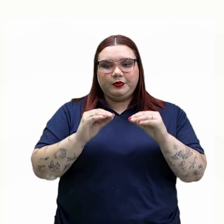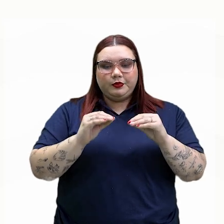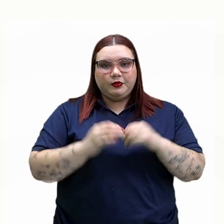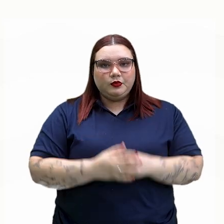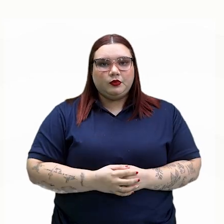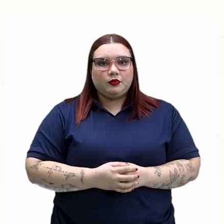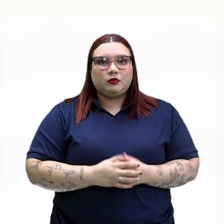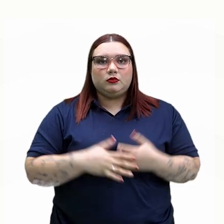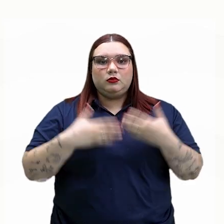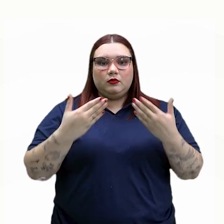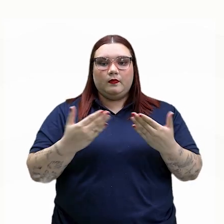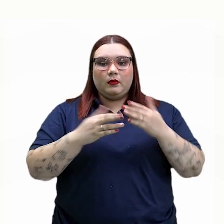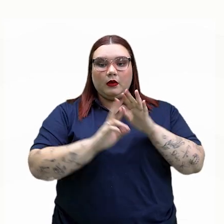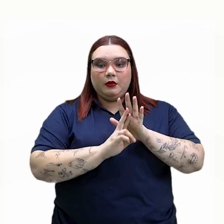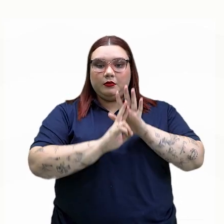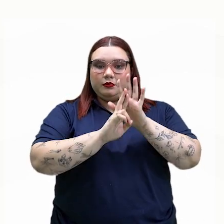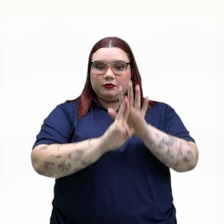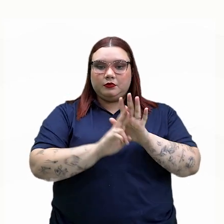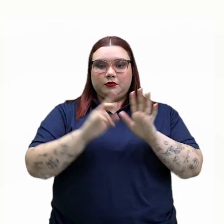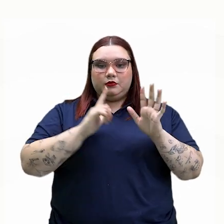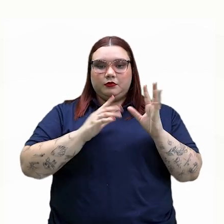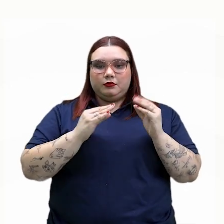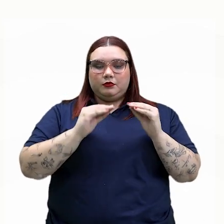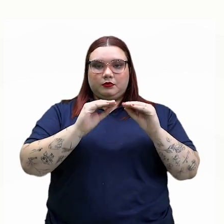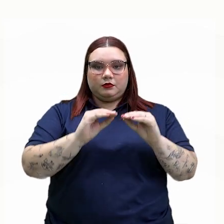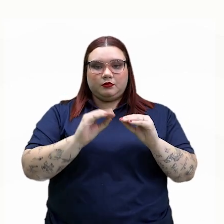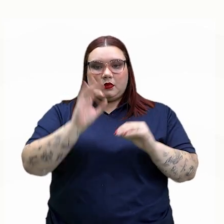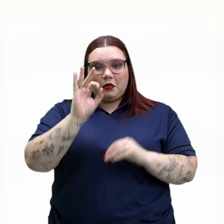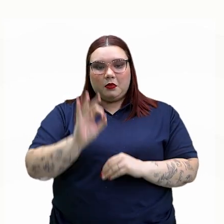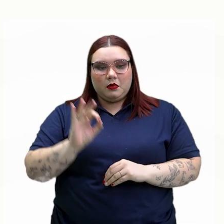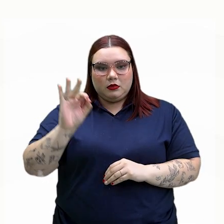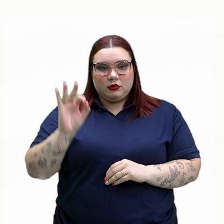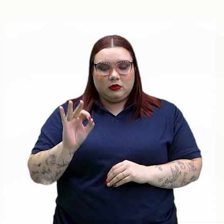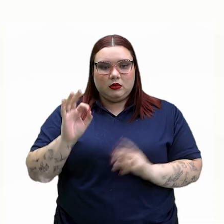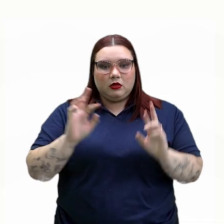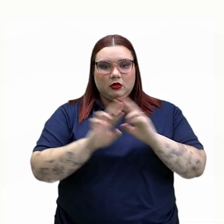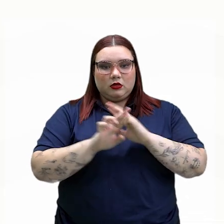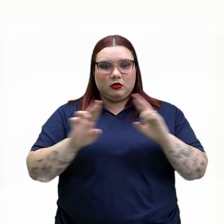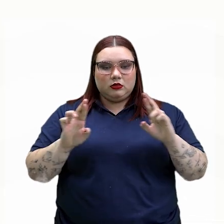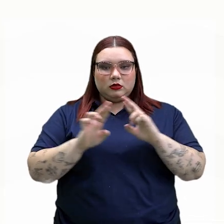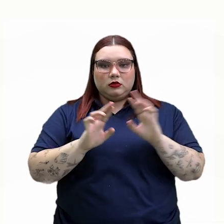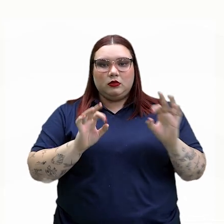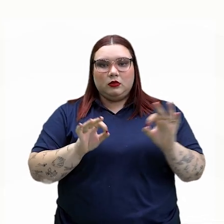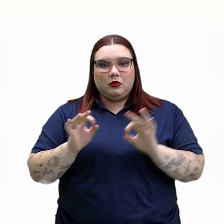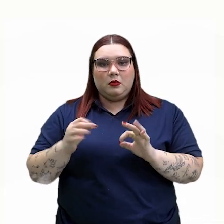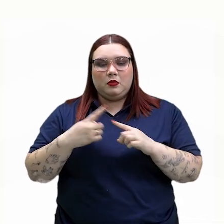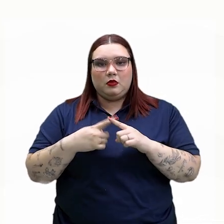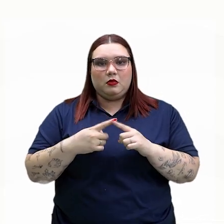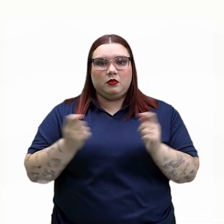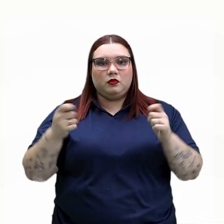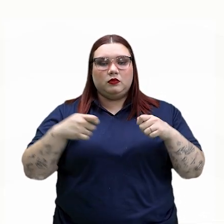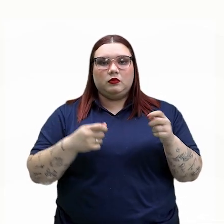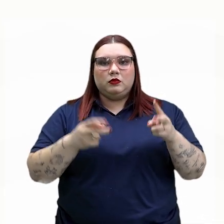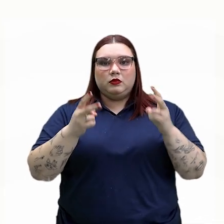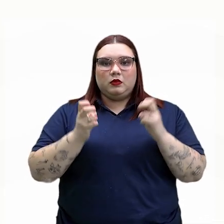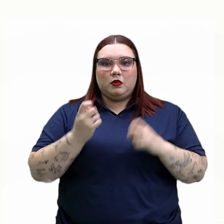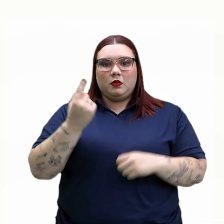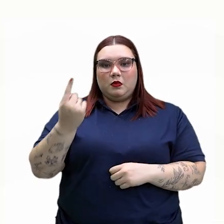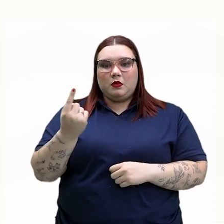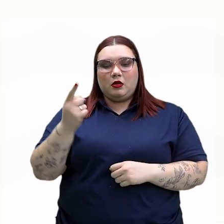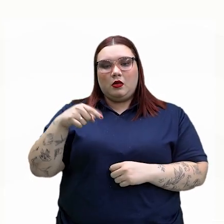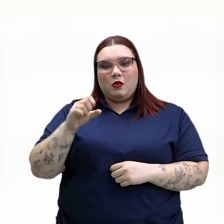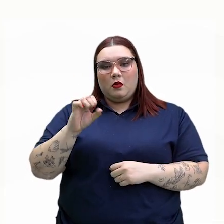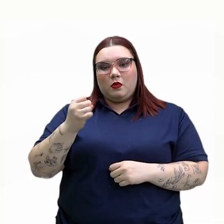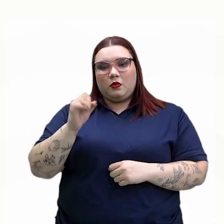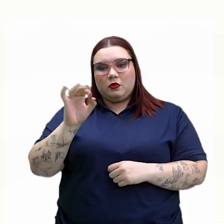E aí, na hora de representar, a gente colocou as porcentagens relativas, porque dá para tu ver que o 1 foi